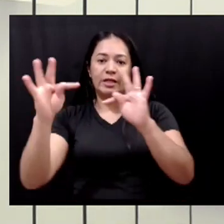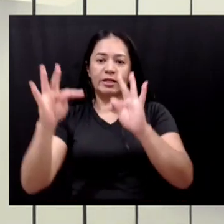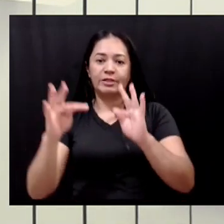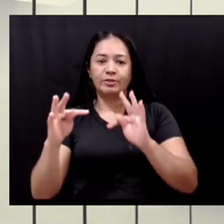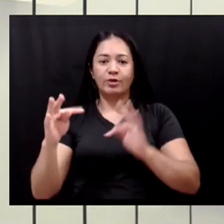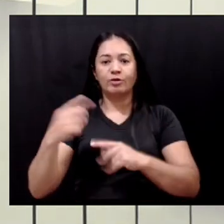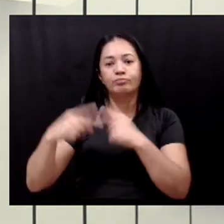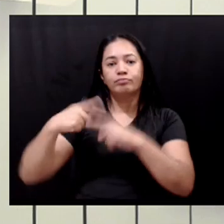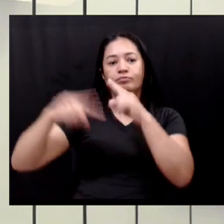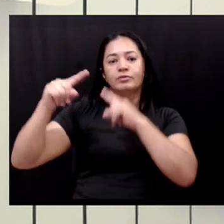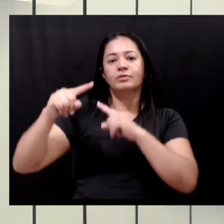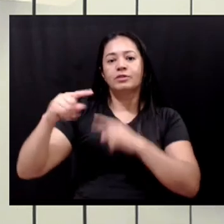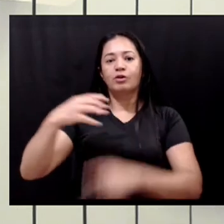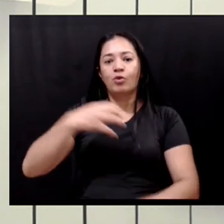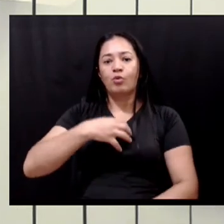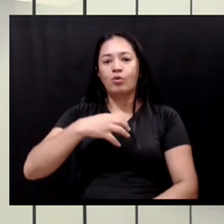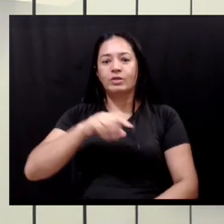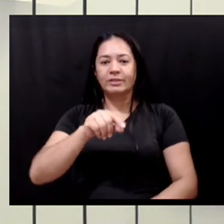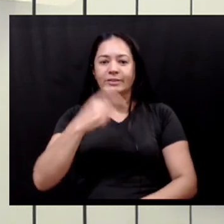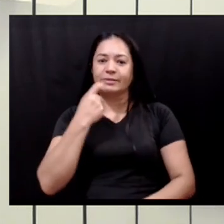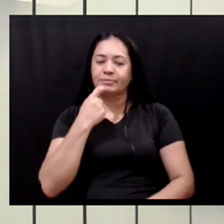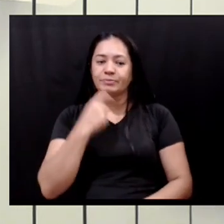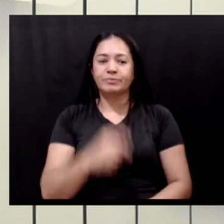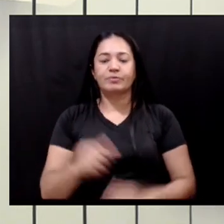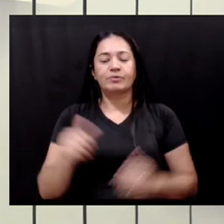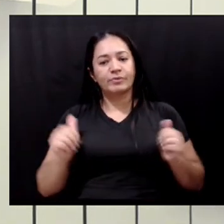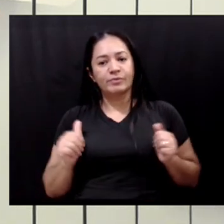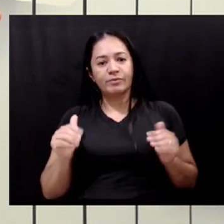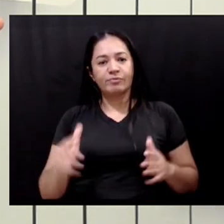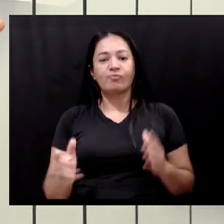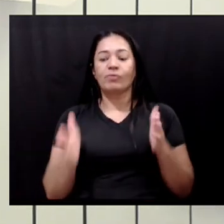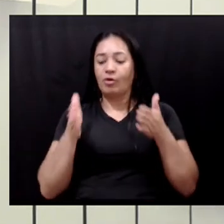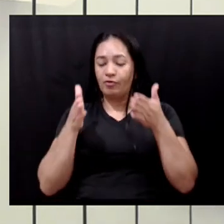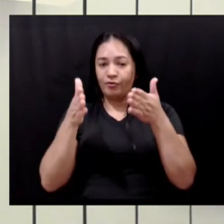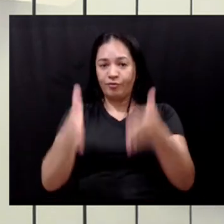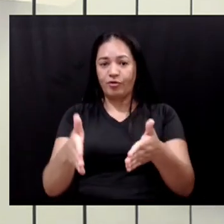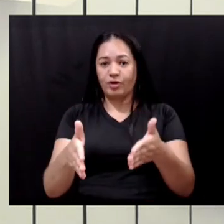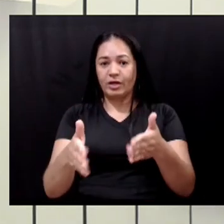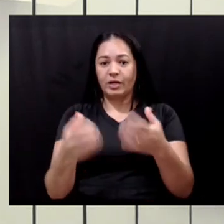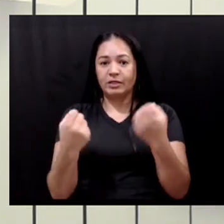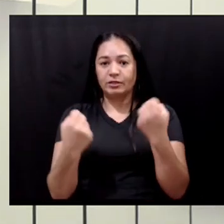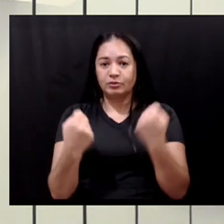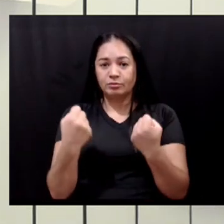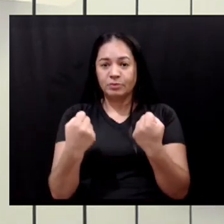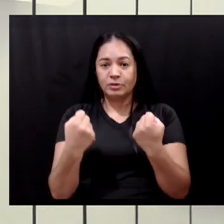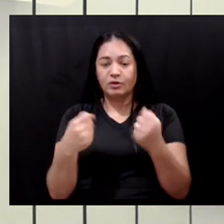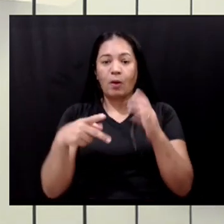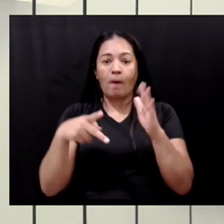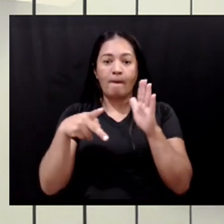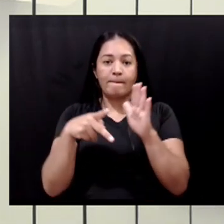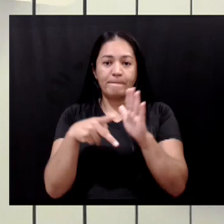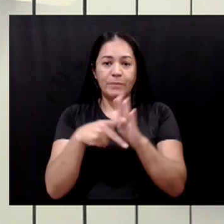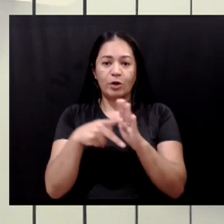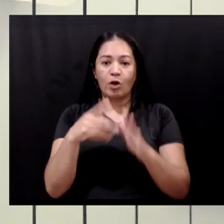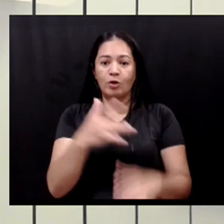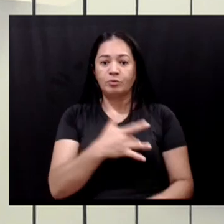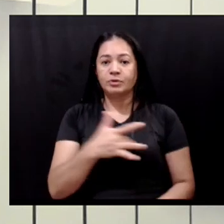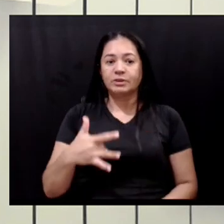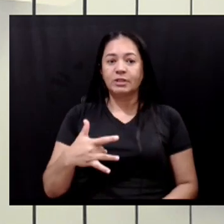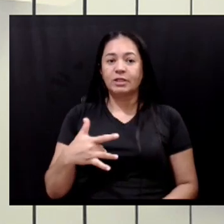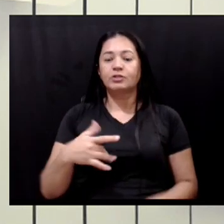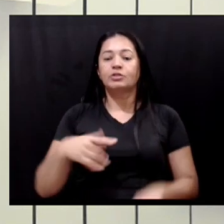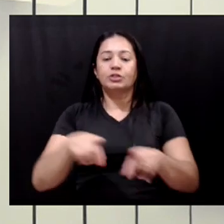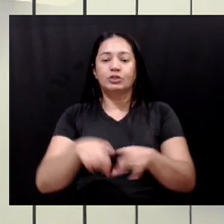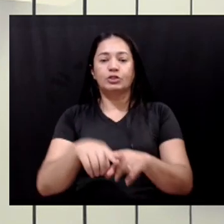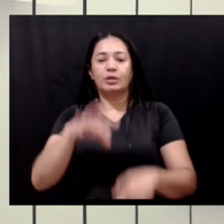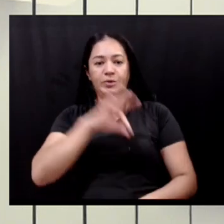em Campinas. A iniciativa seria voltada para os veículos da saúde e das forças de segurança da cidade para o atendimento